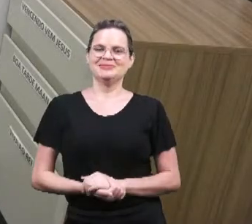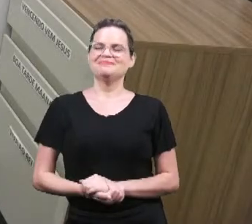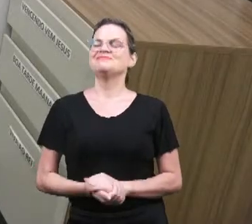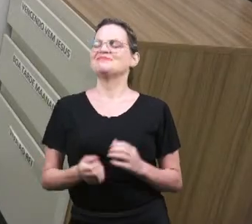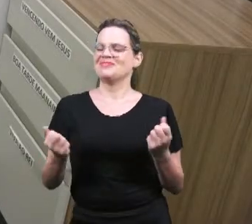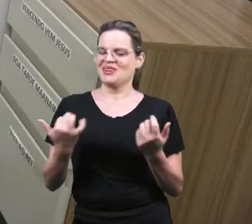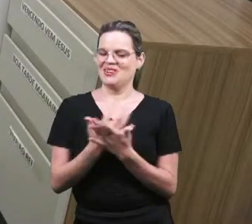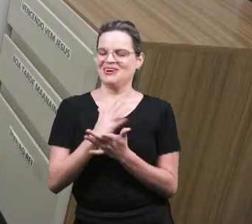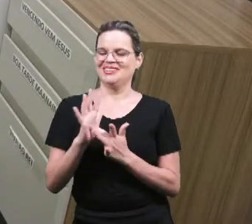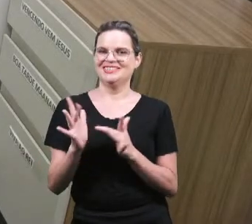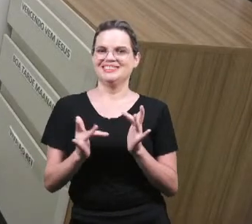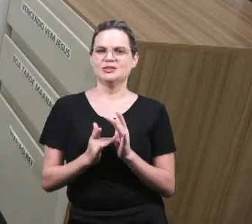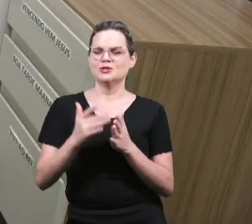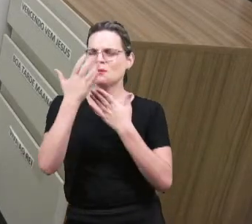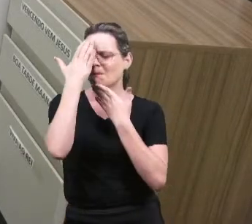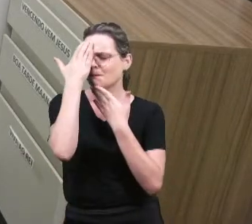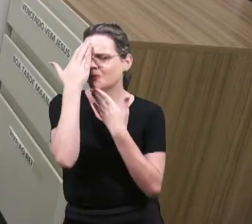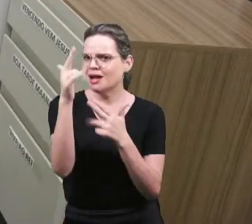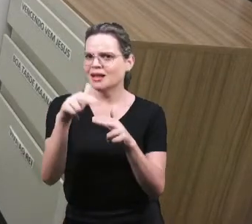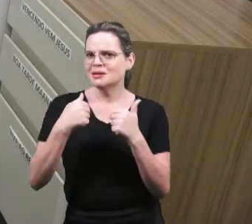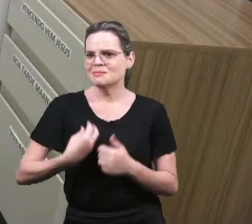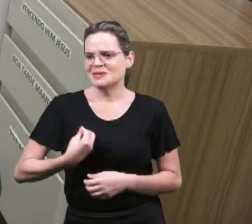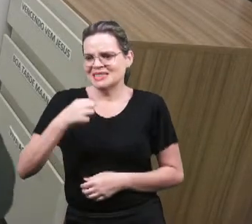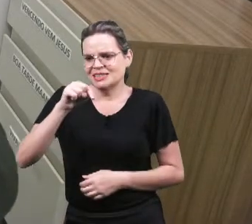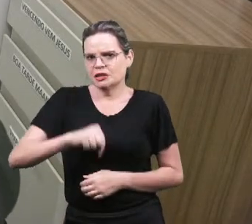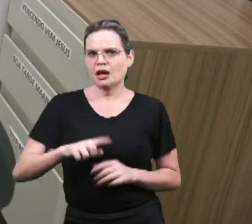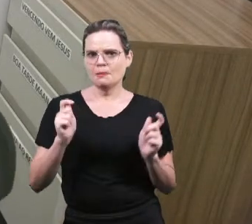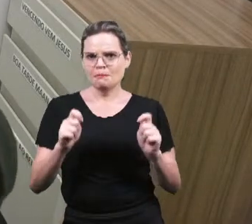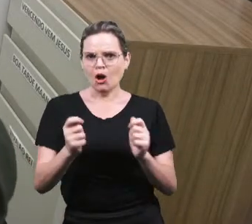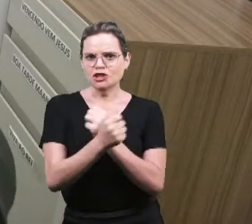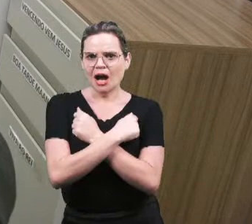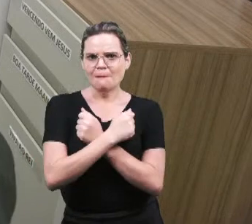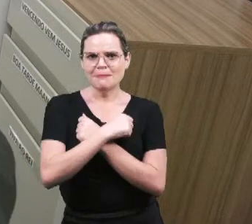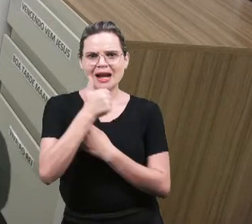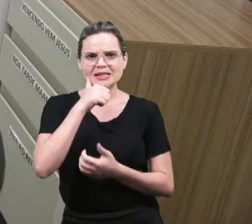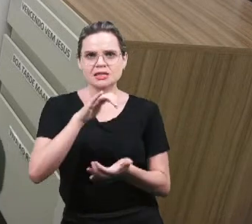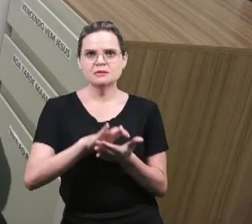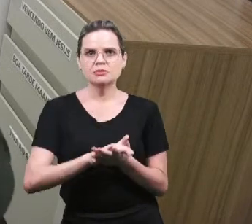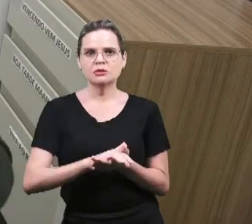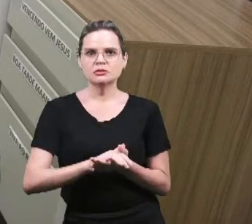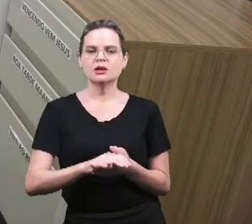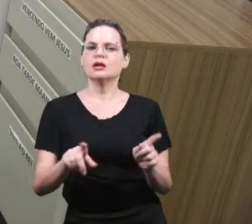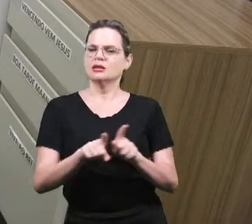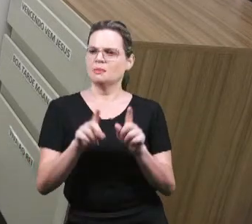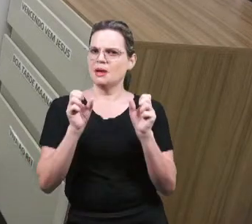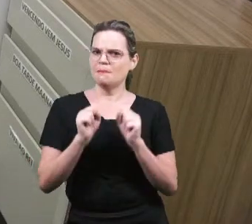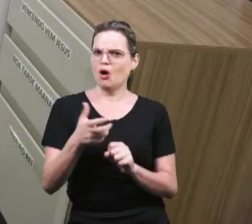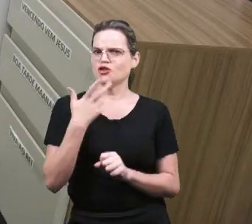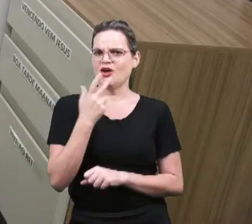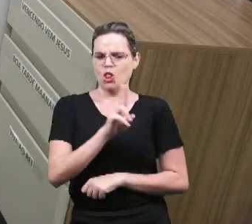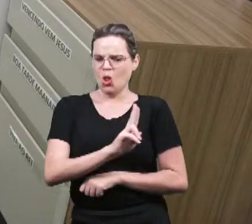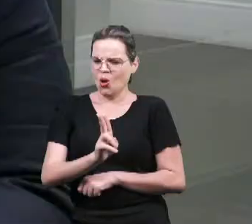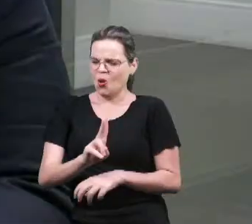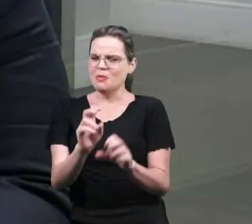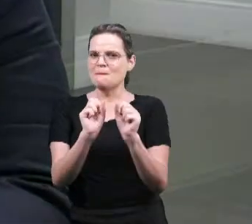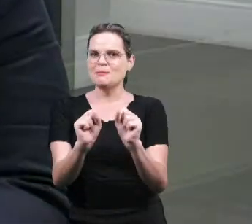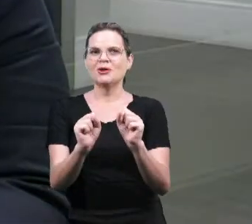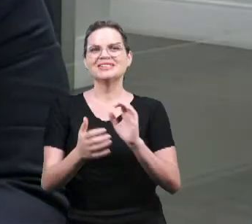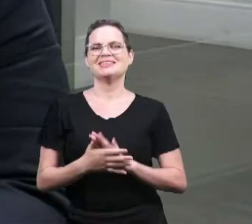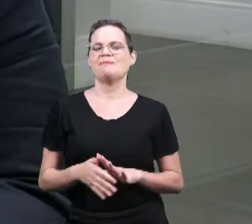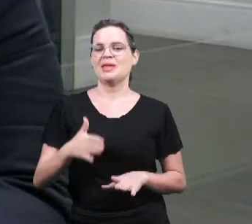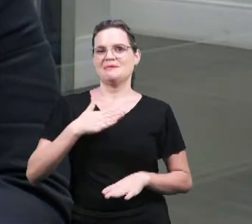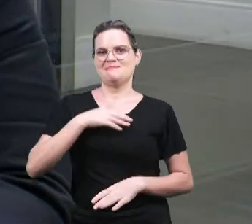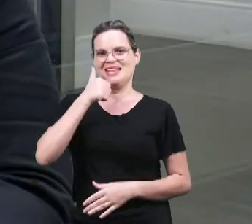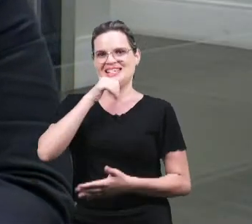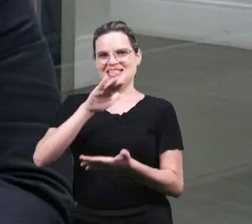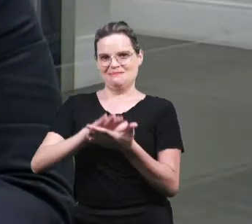Jesus. Pastor, obrigado pela sua vinda. Quer mandar um abraço para a esposa? Aliás, menciona o nome da esposa e o nome da filha. Fica à vontade. Claro. Minha esposa é